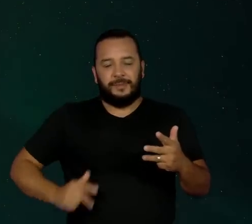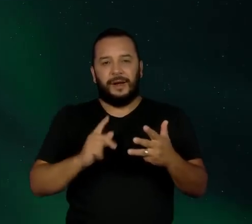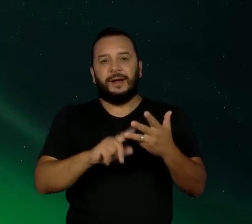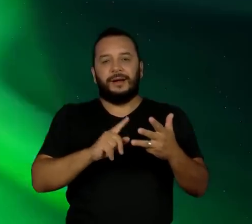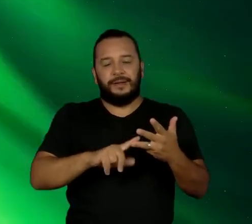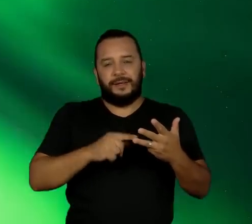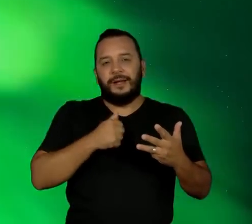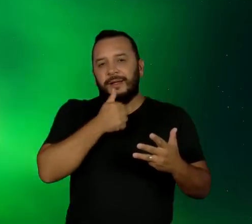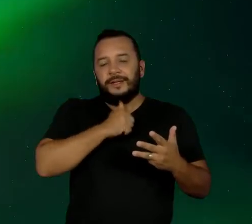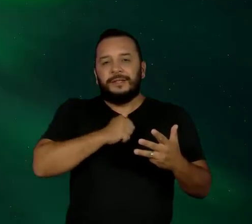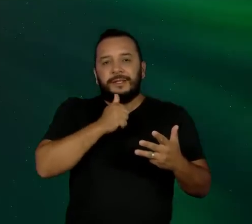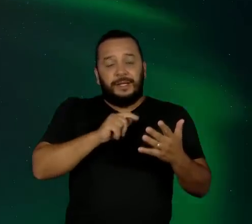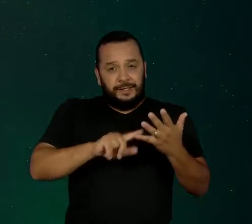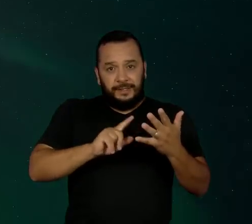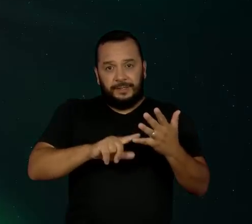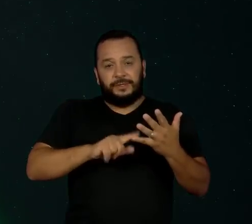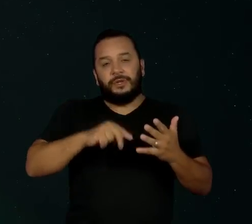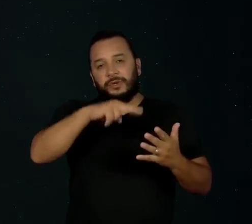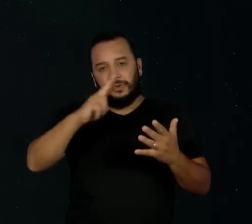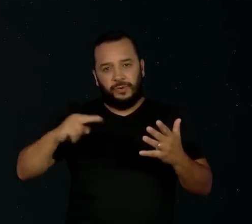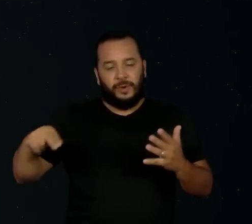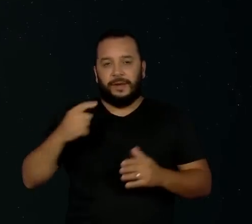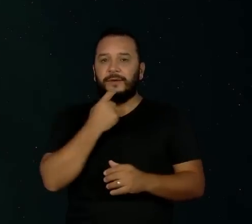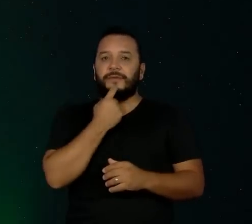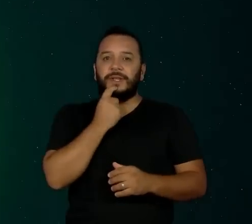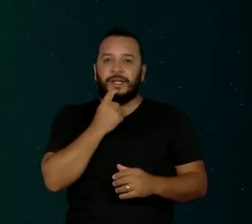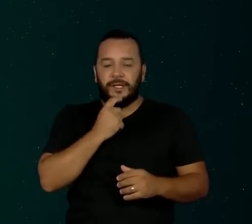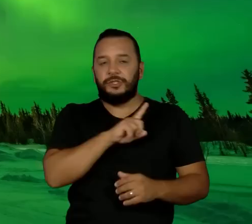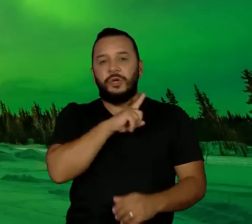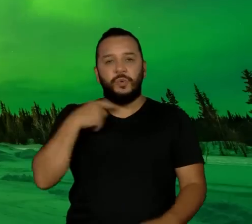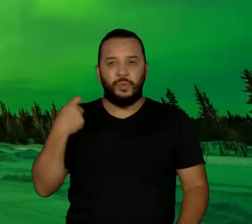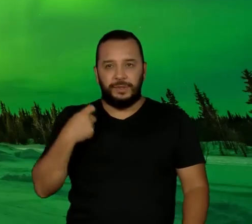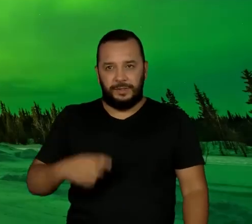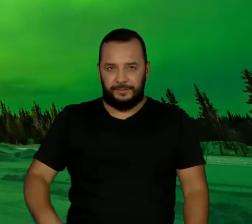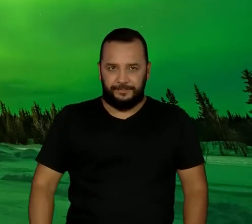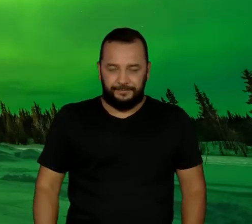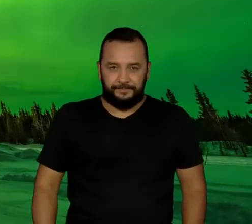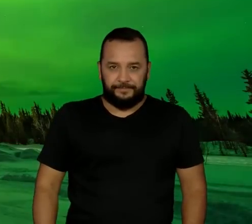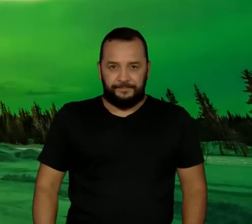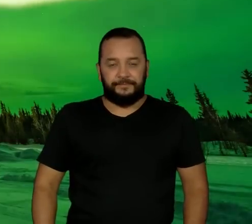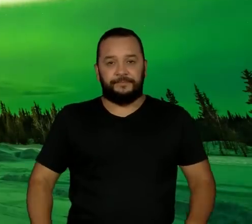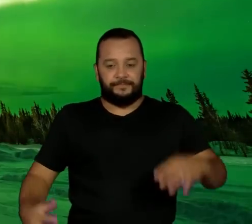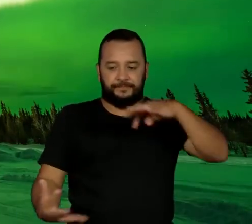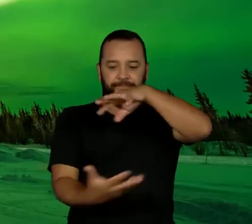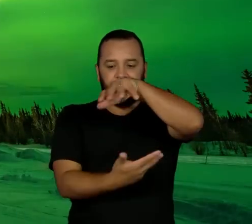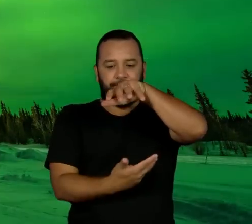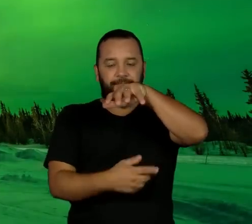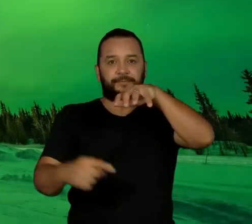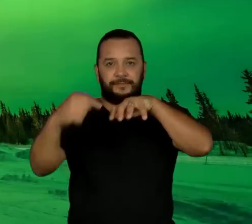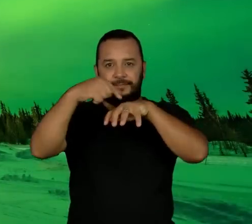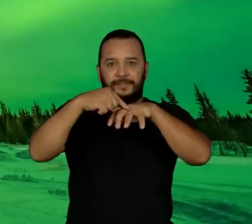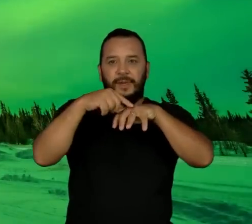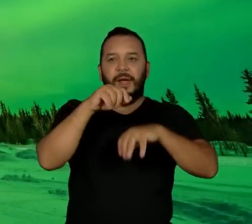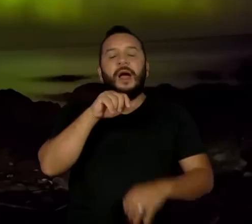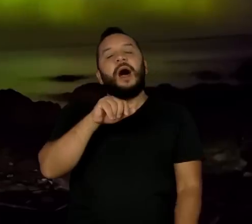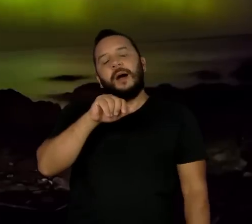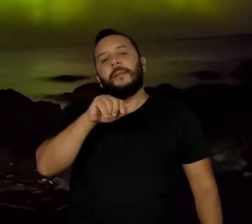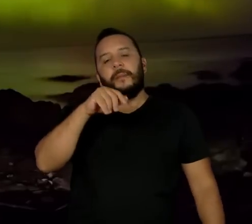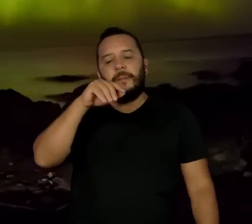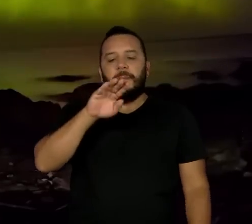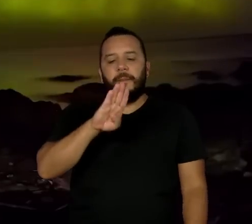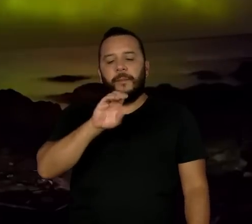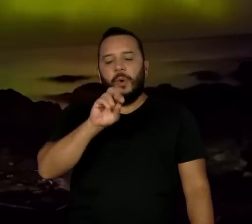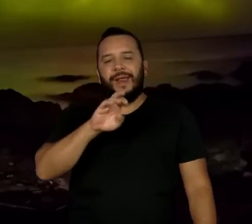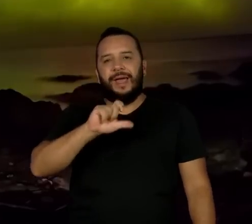Islândia, Noruega, Suécia, Finlândia e Rússia. No Polo Norte é a aurora boreal. No Polo Sul,